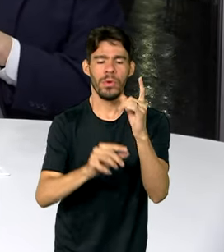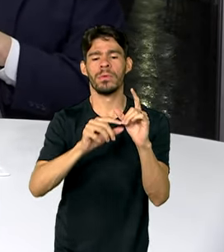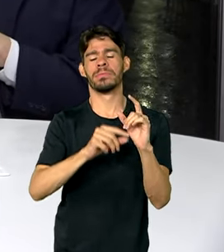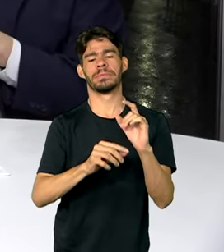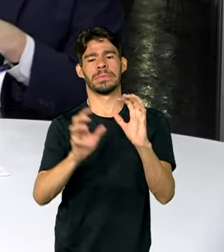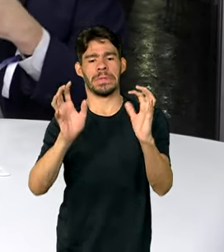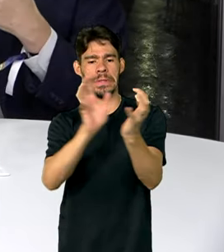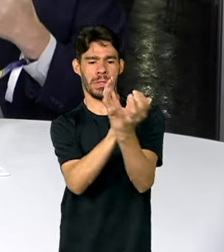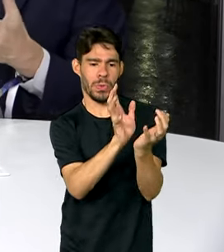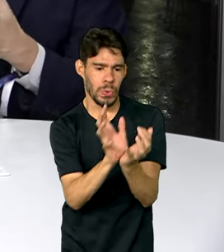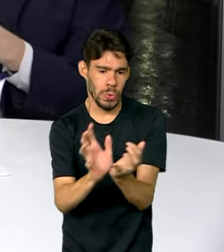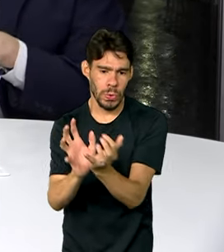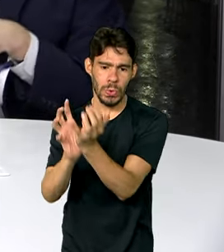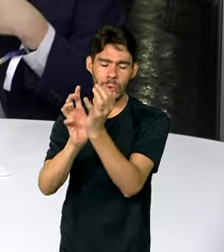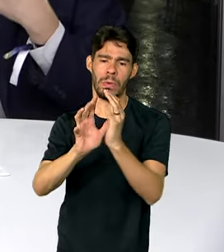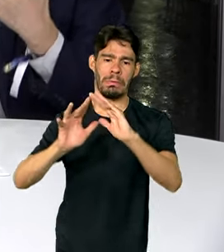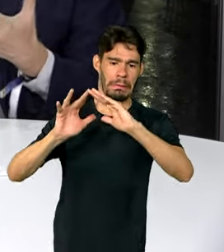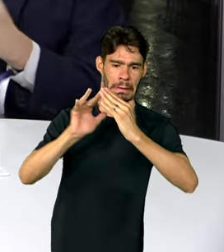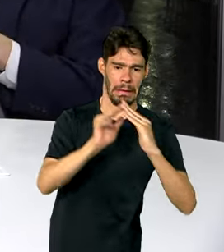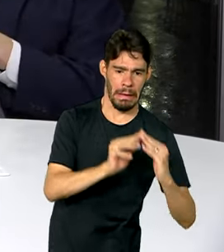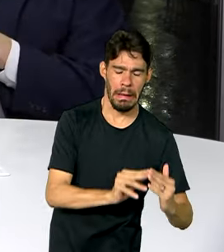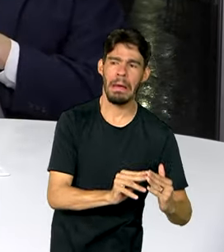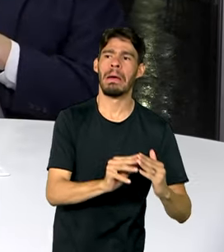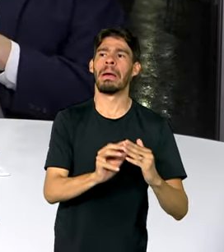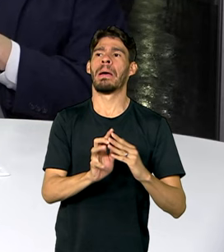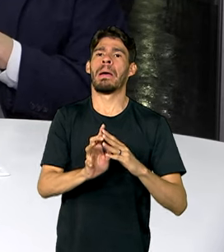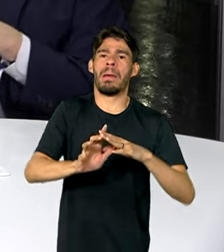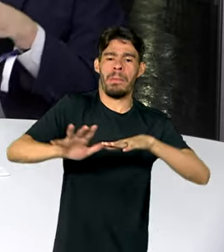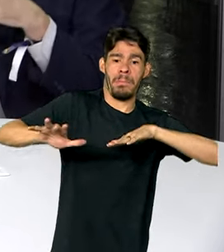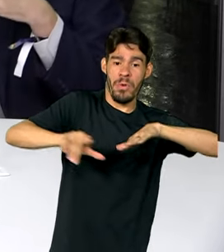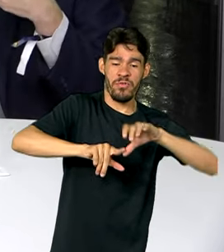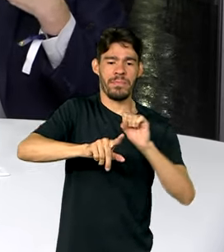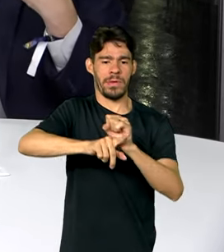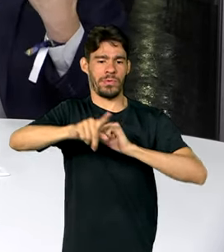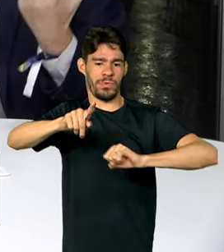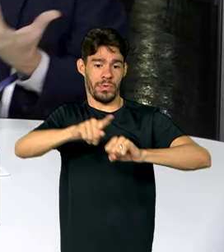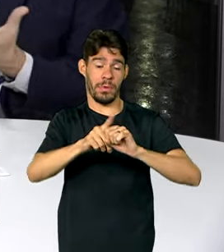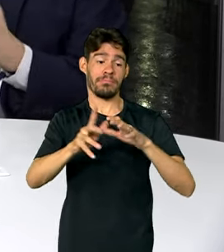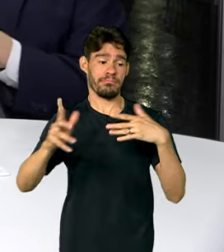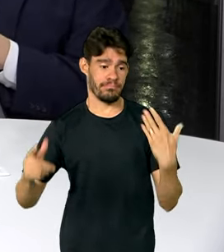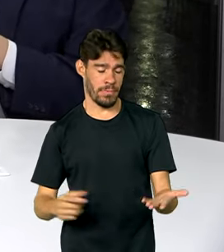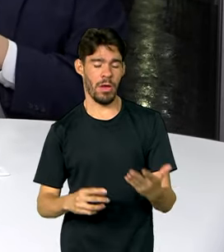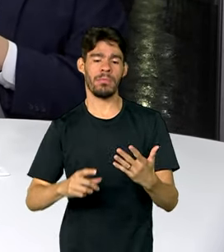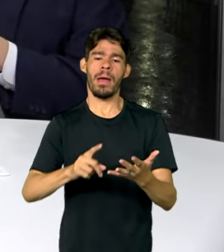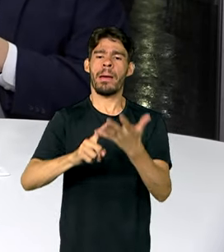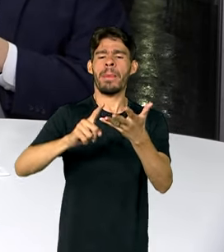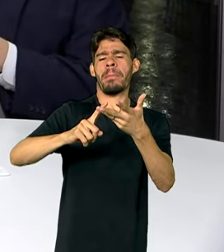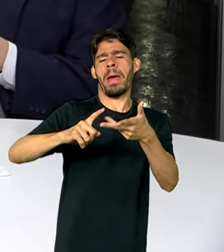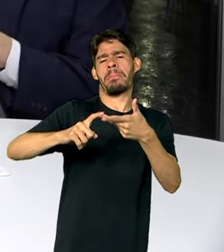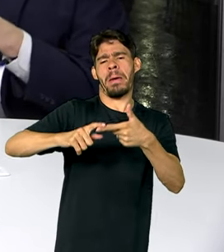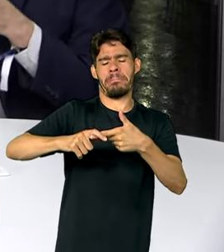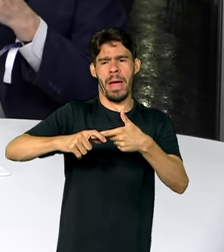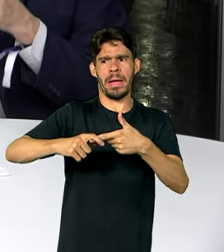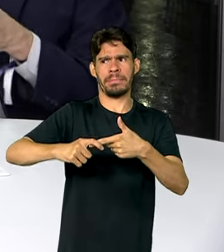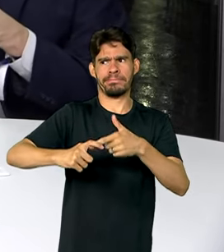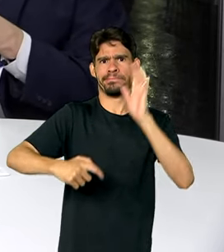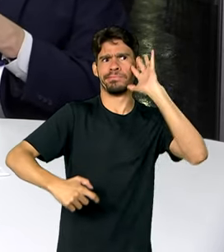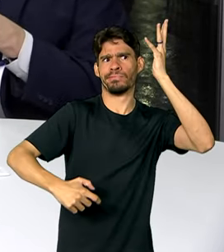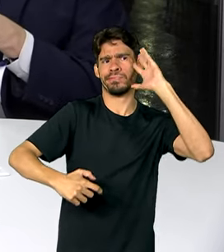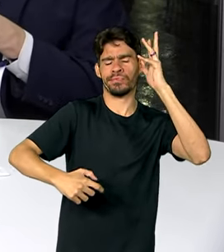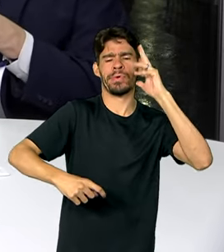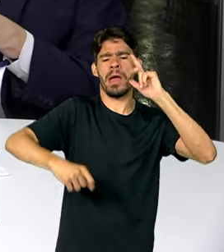das Comunidades, das Favelas, dos Movimentos Sociais. Então, esse conjunto de atividades ele